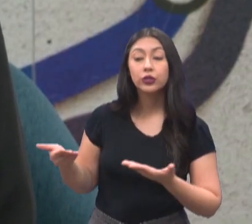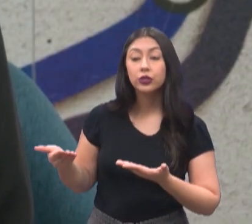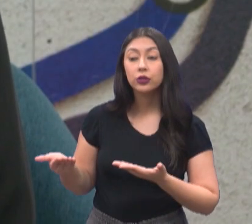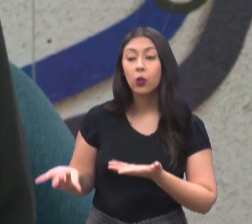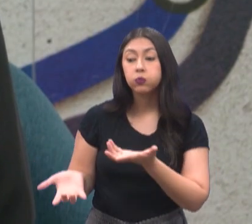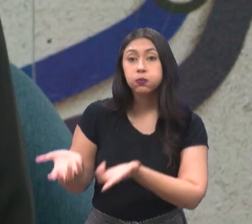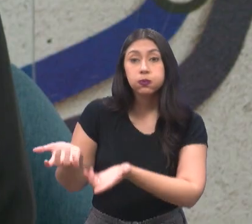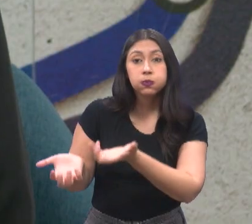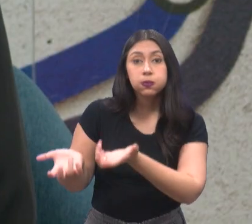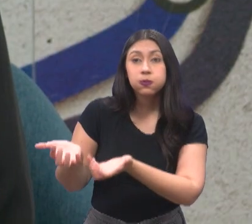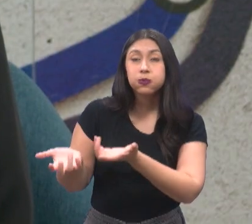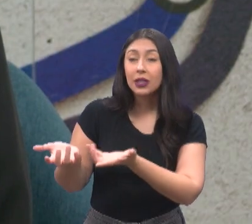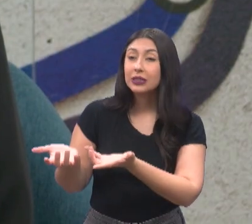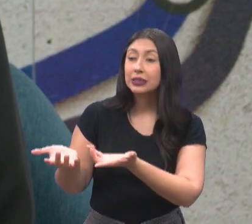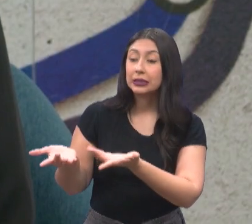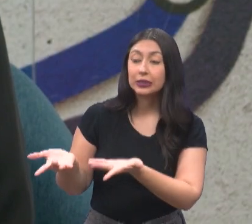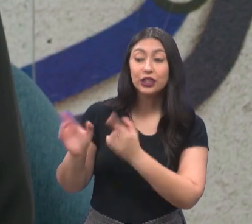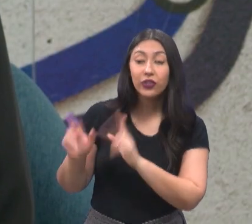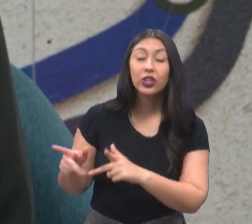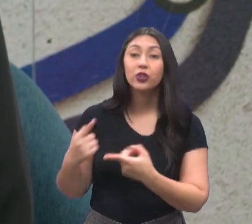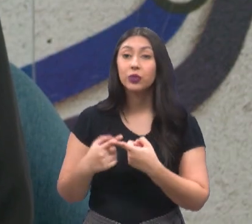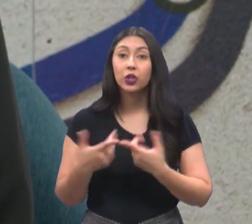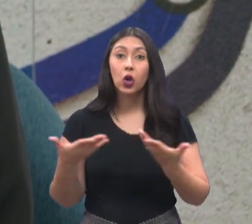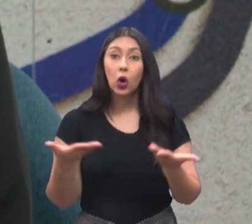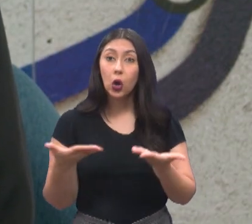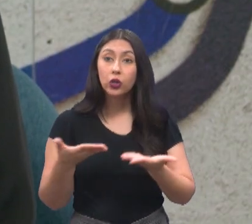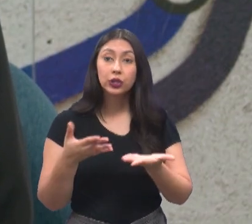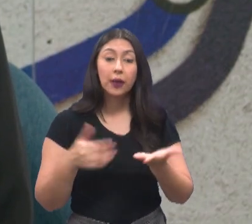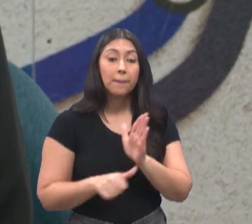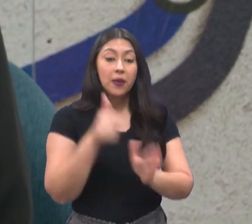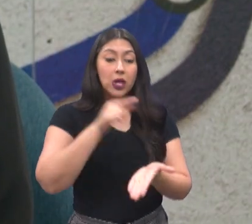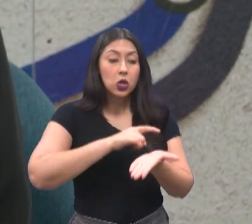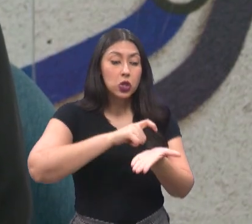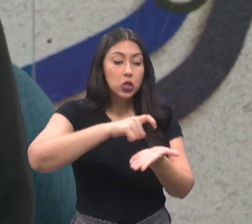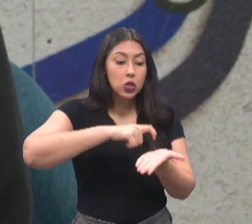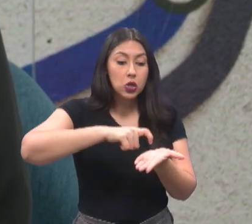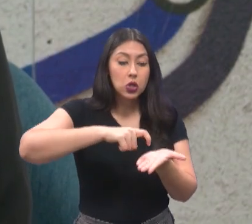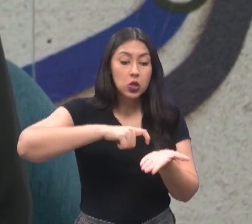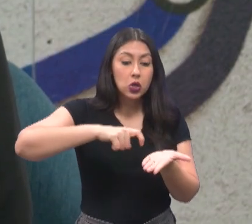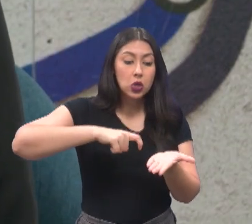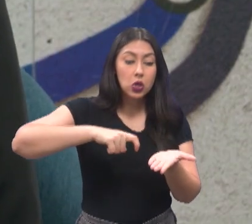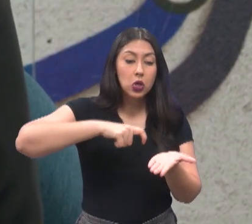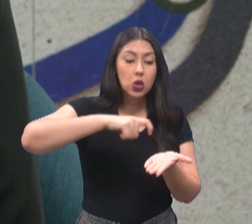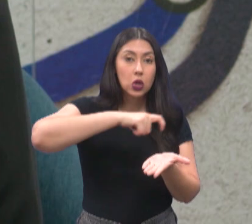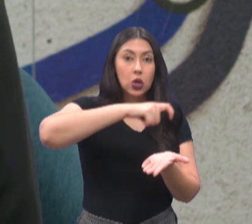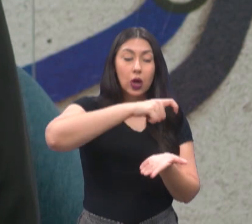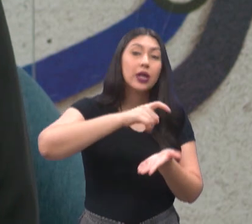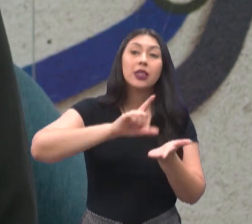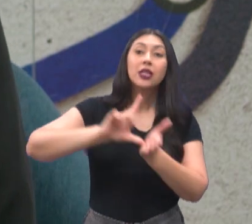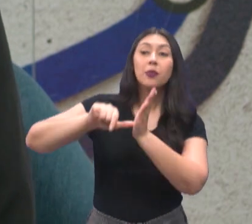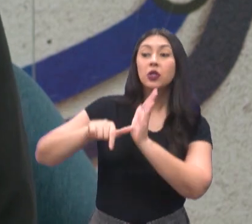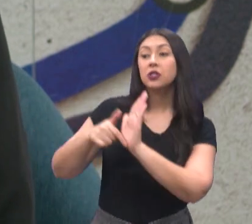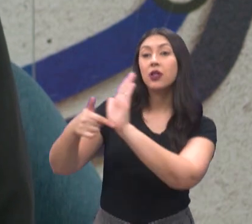é a impressão 3D mesmo, né? Que você faz o desenho no computador, manda imprimir e já manda para fundição.